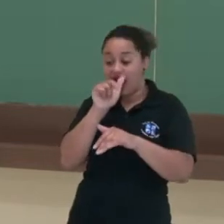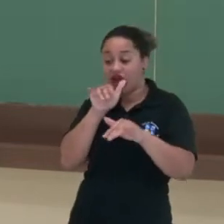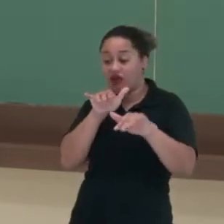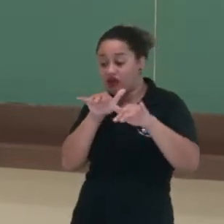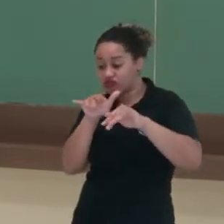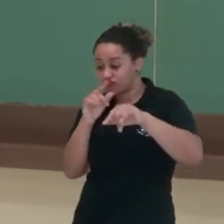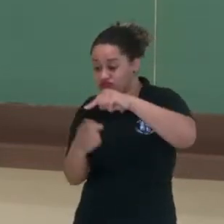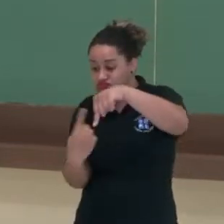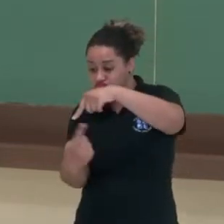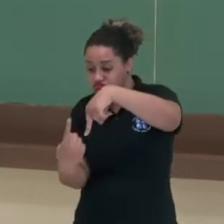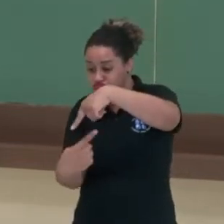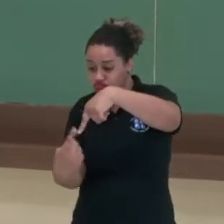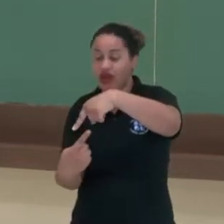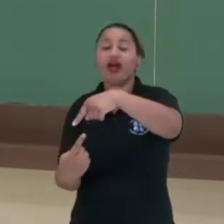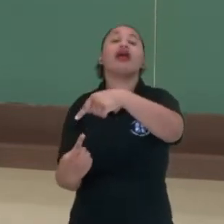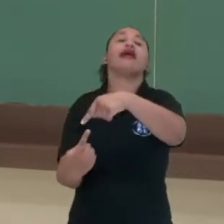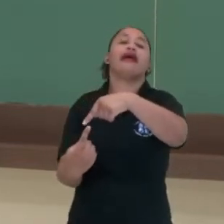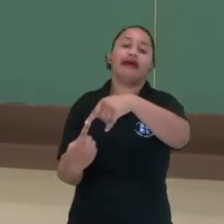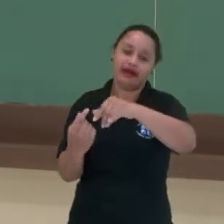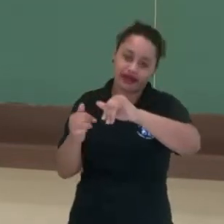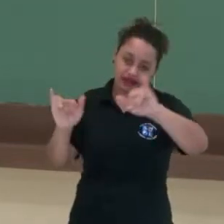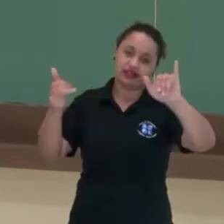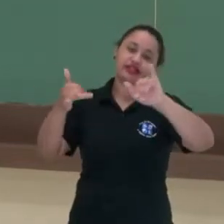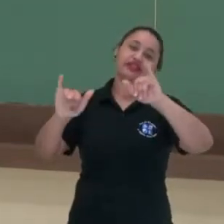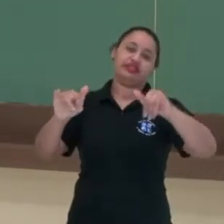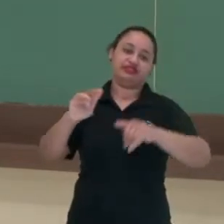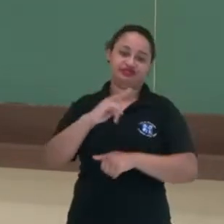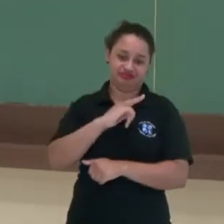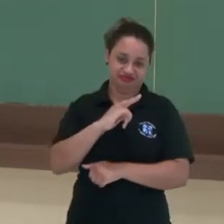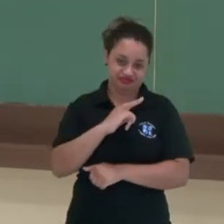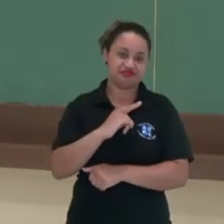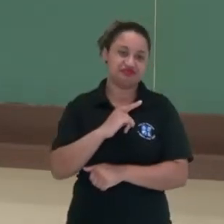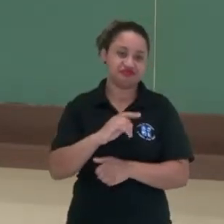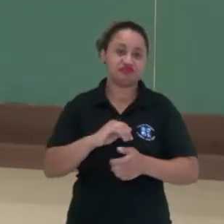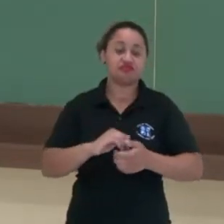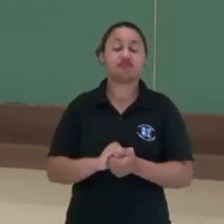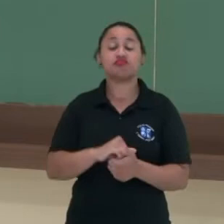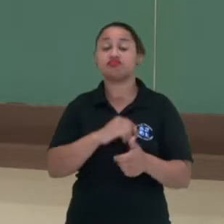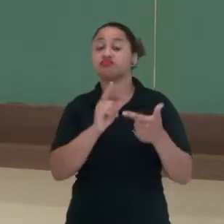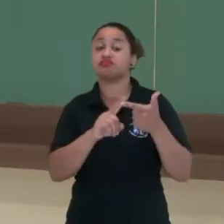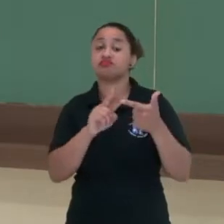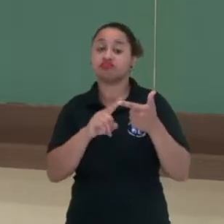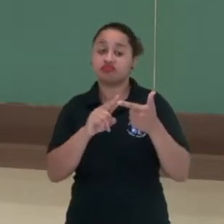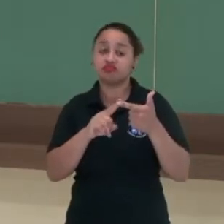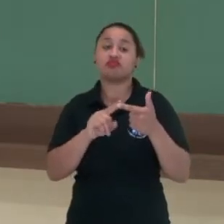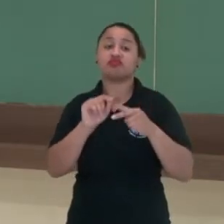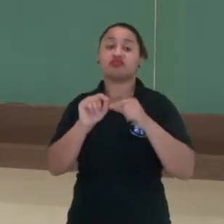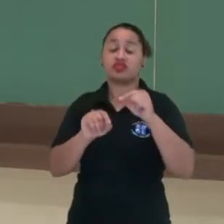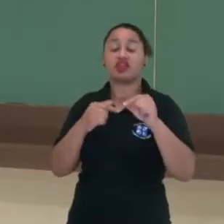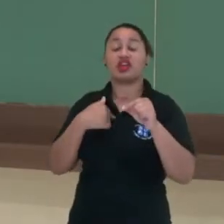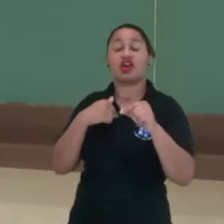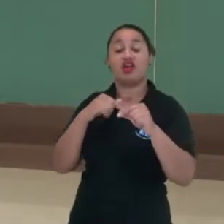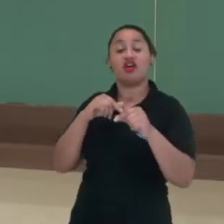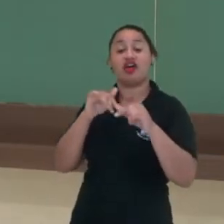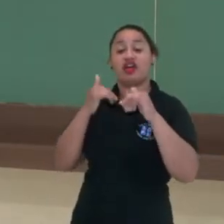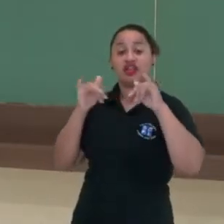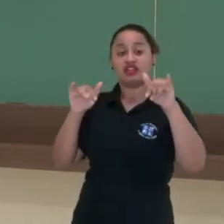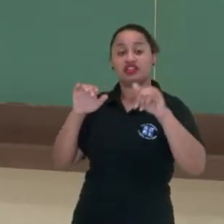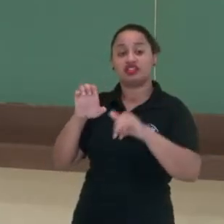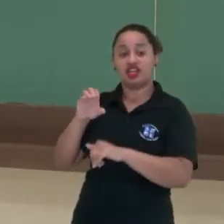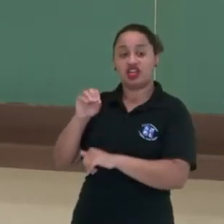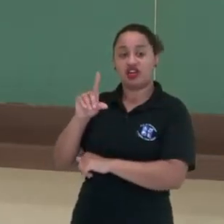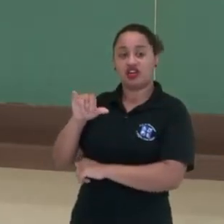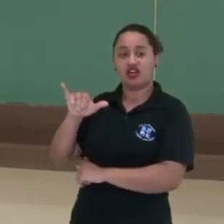essas turbinas elétricas e vai gerar energia elétrica. A energia eólica, olha só, como que ela é